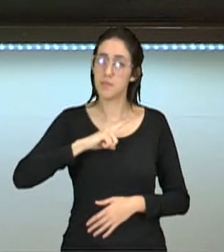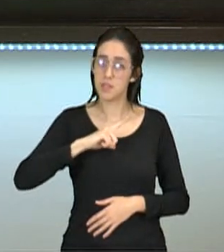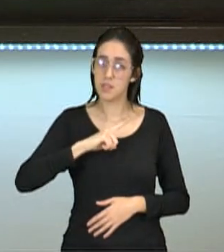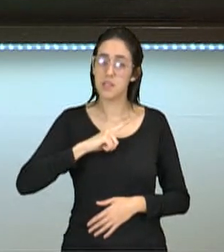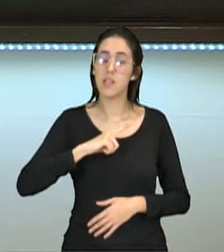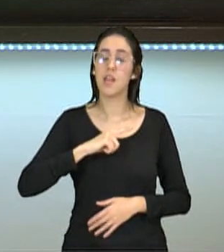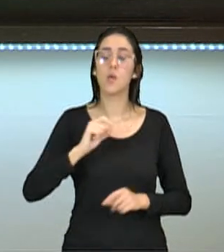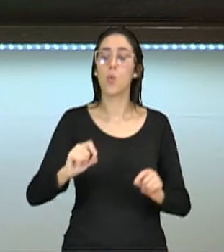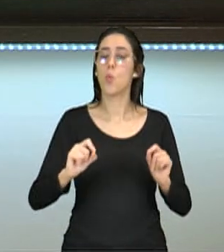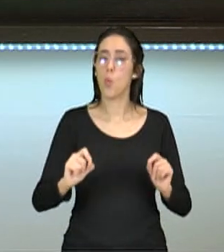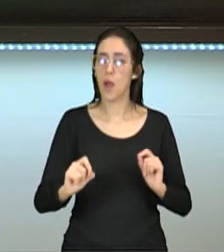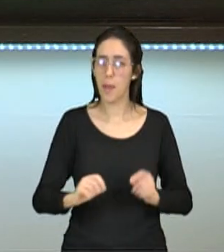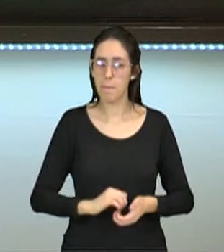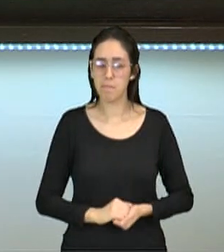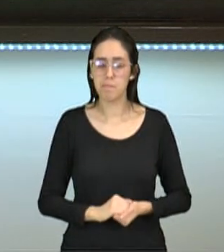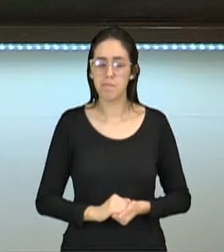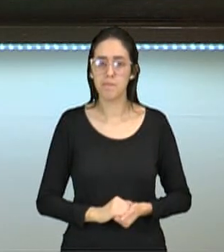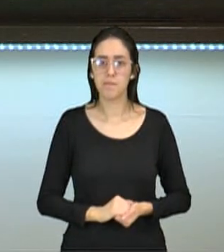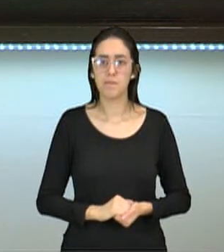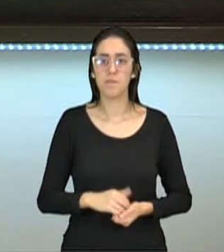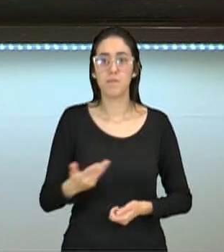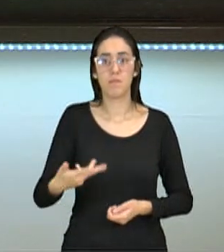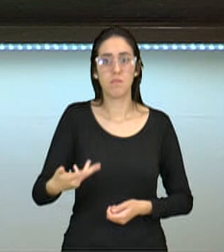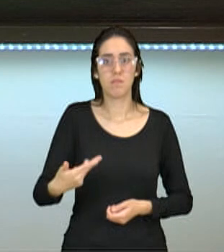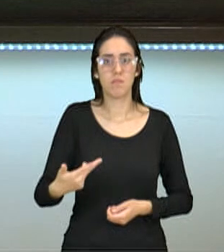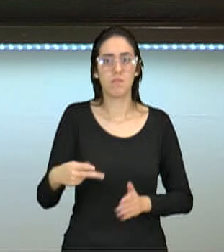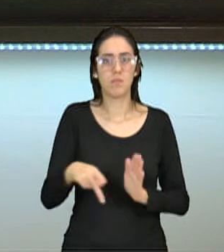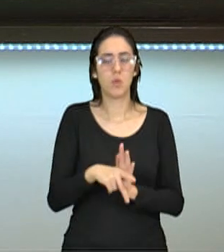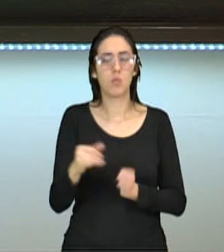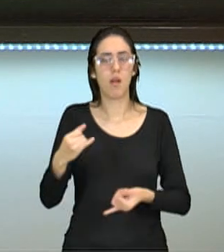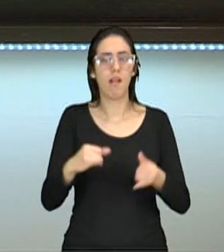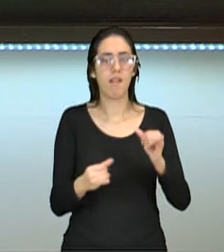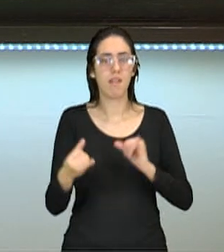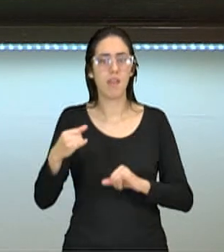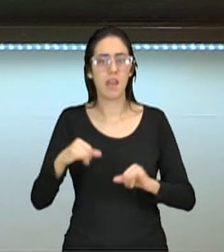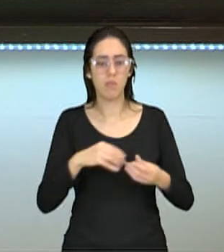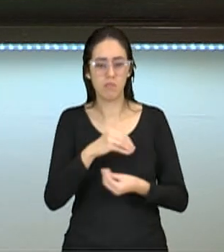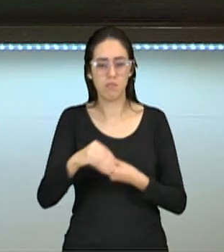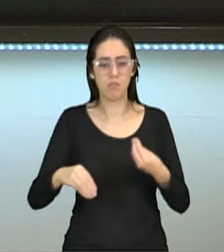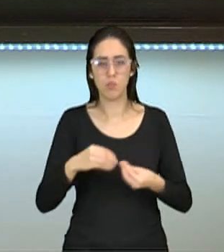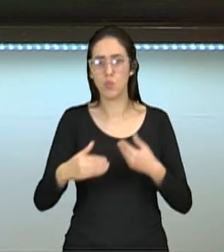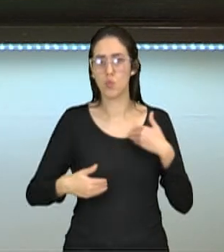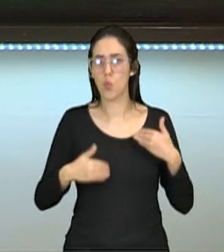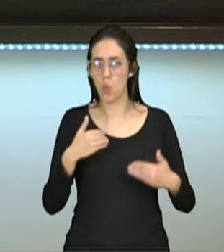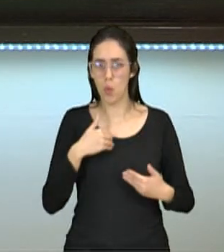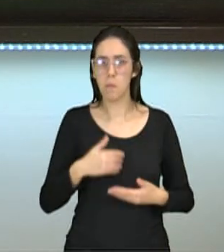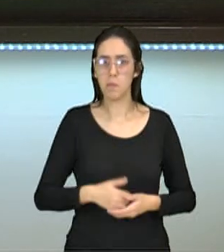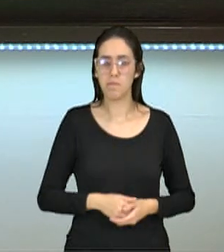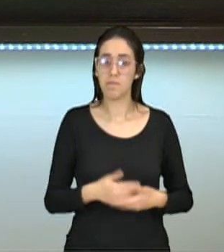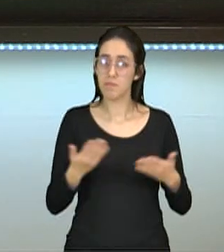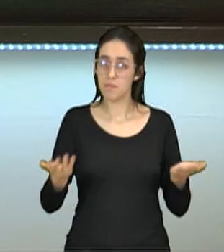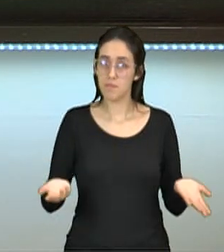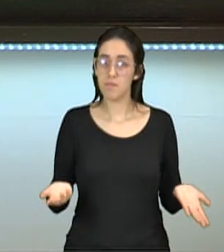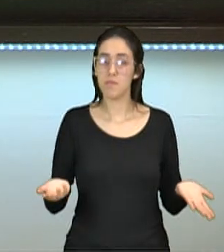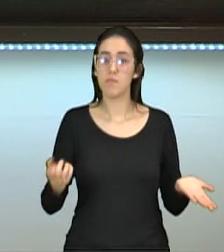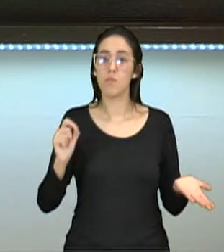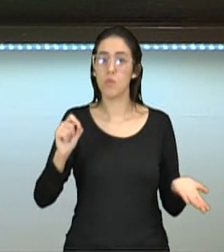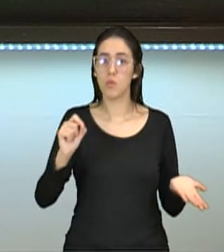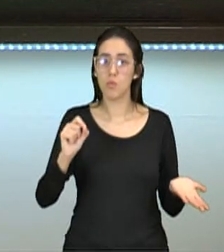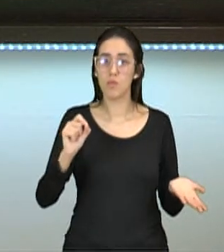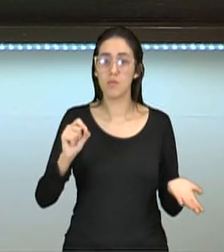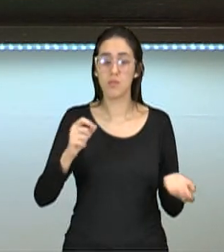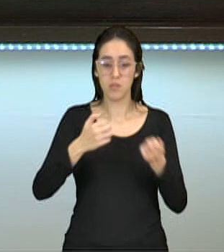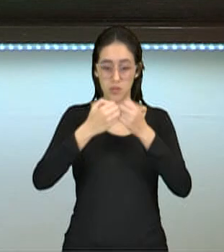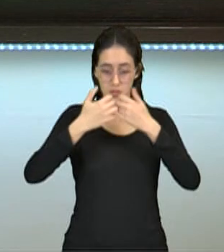a velocidade das reações químicas que acontecem no nosso corpo. Então, para que o nosso